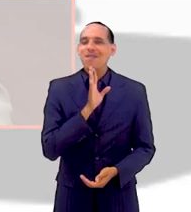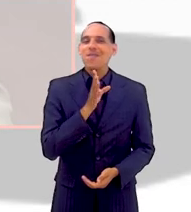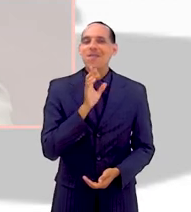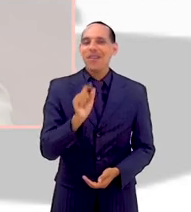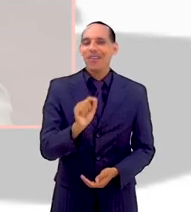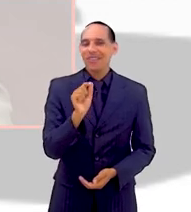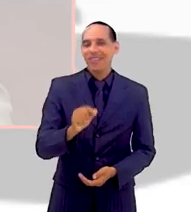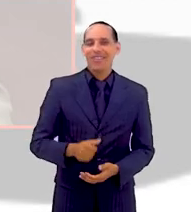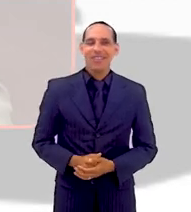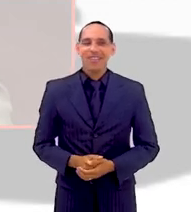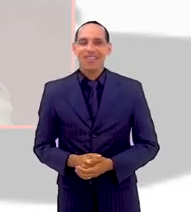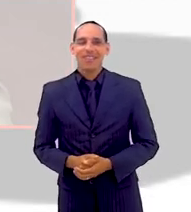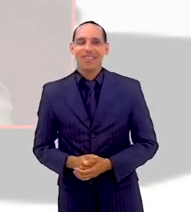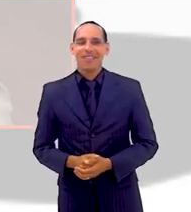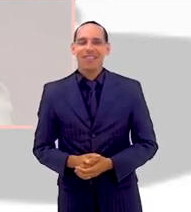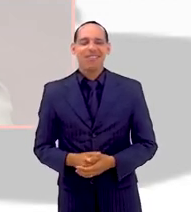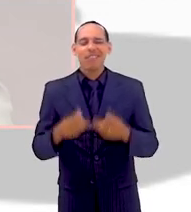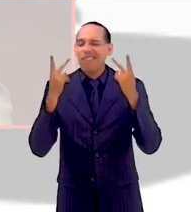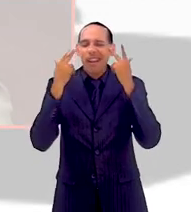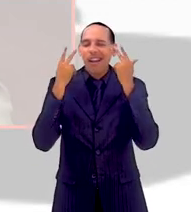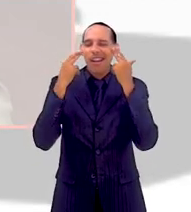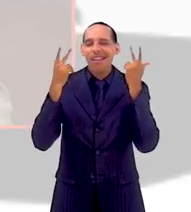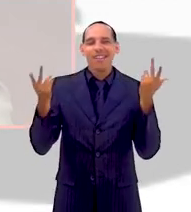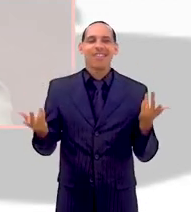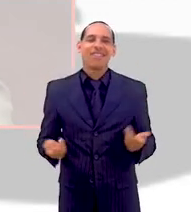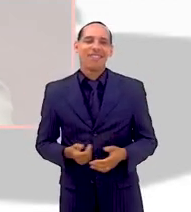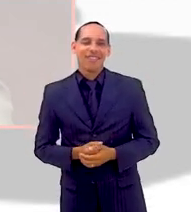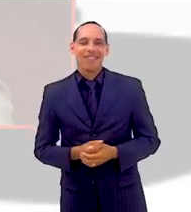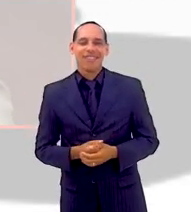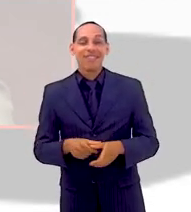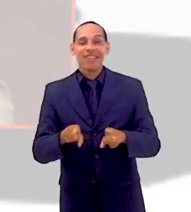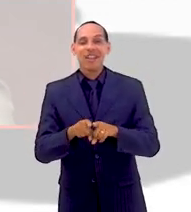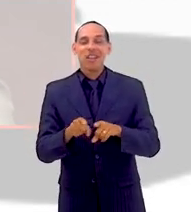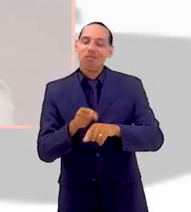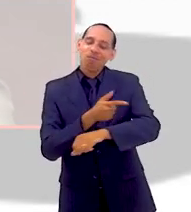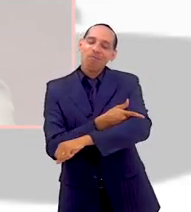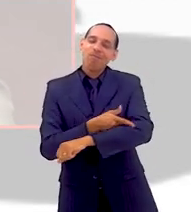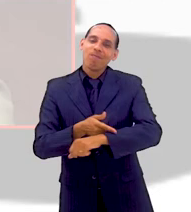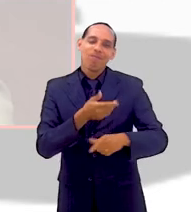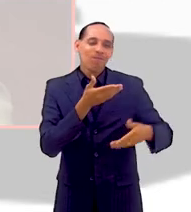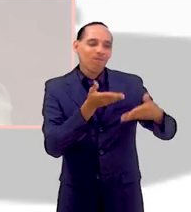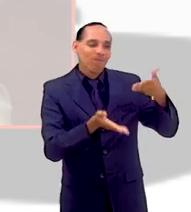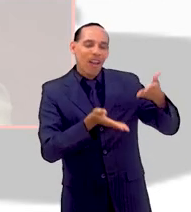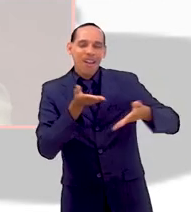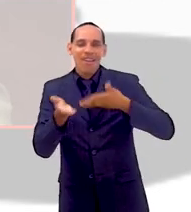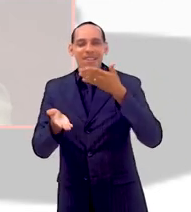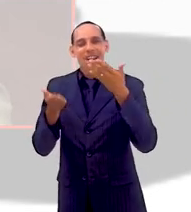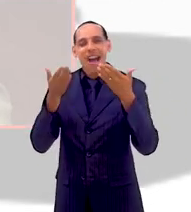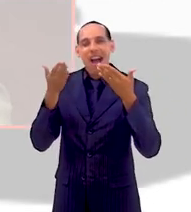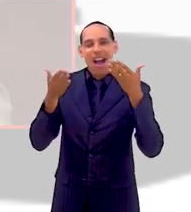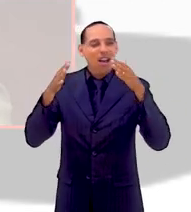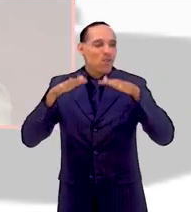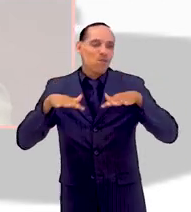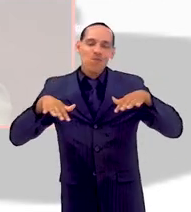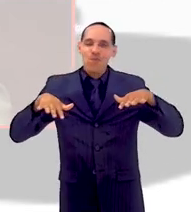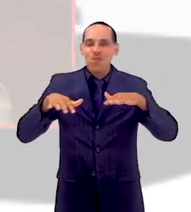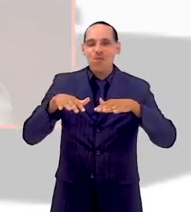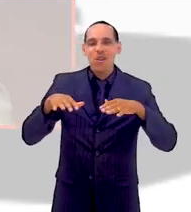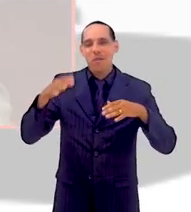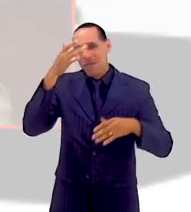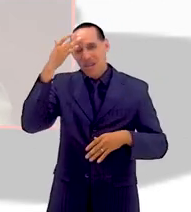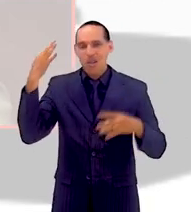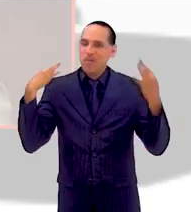reconhecido pela naturalidade e pela gentileza de atender os nossos turistas brasileiros e estrangeiros.